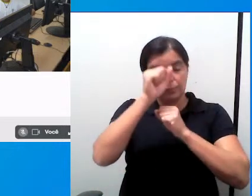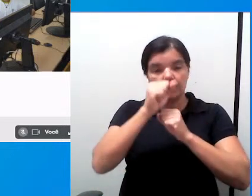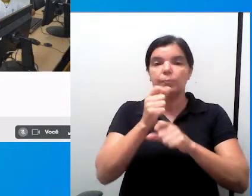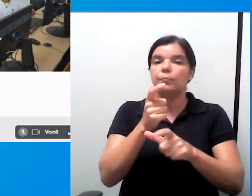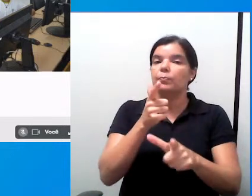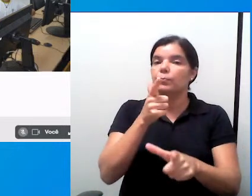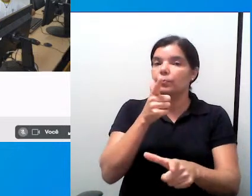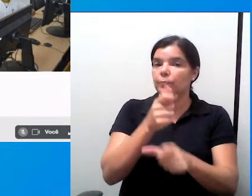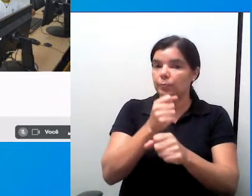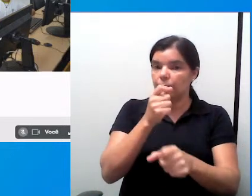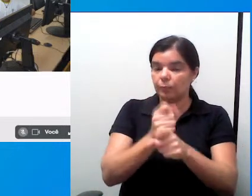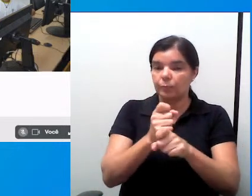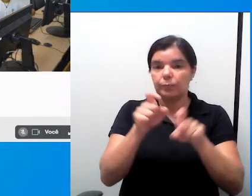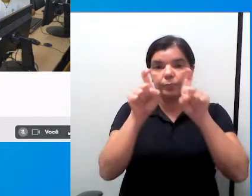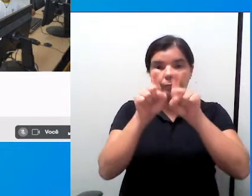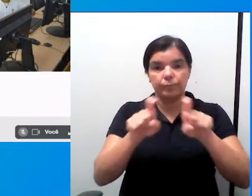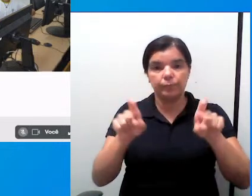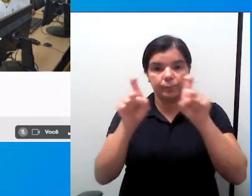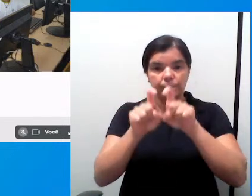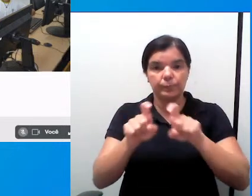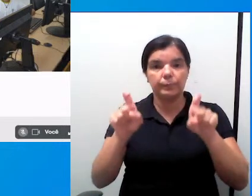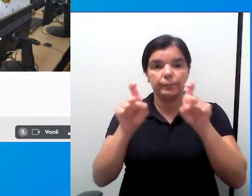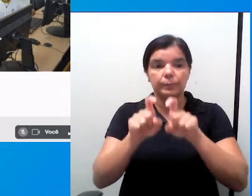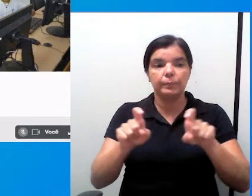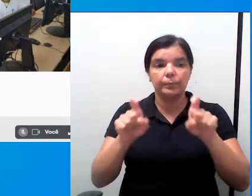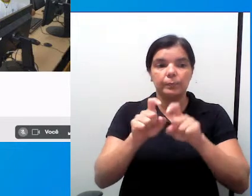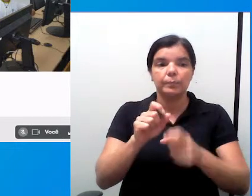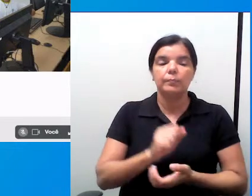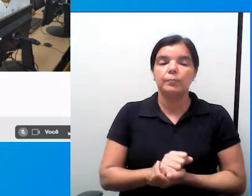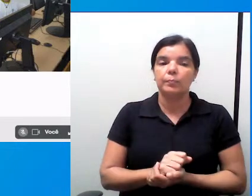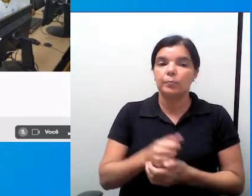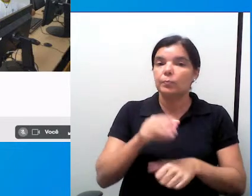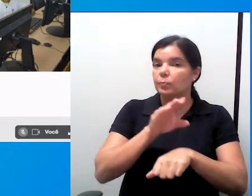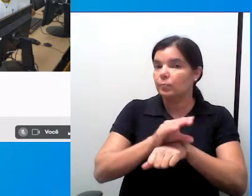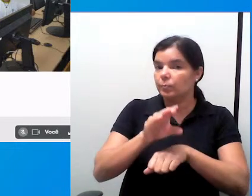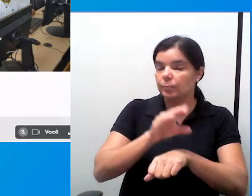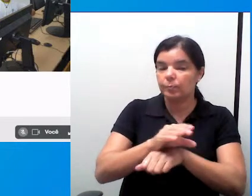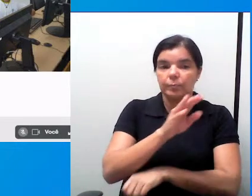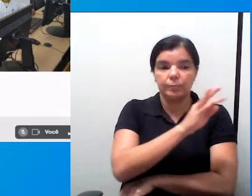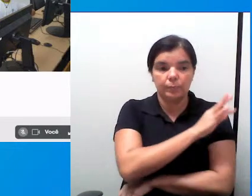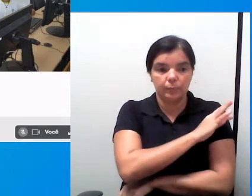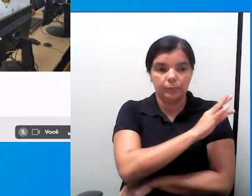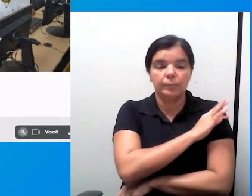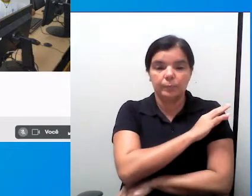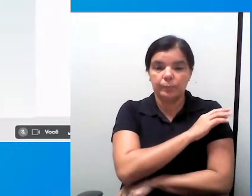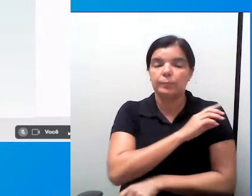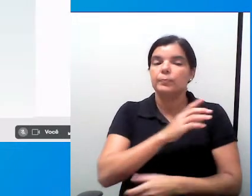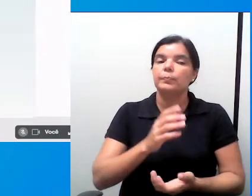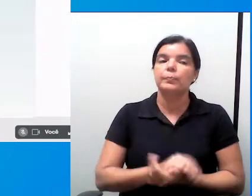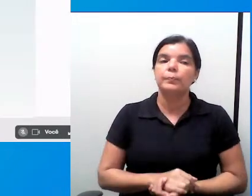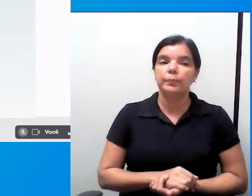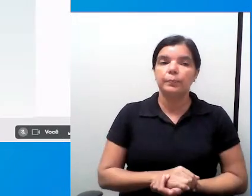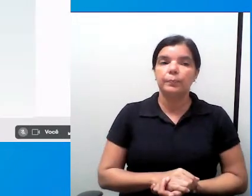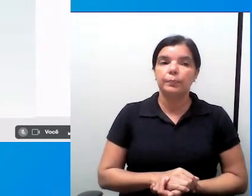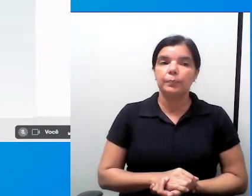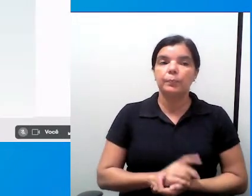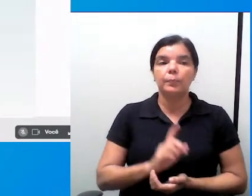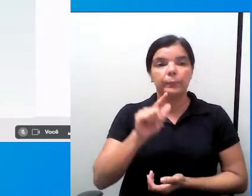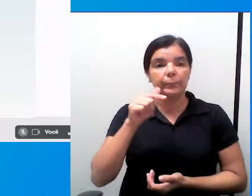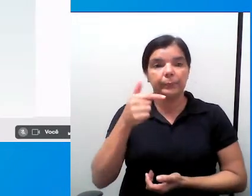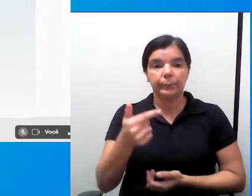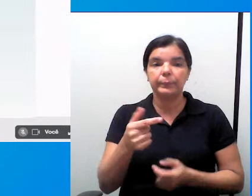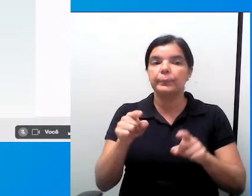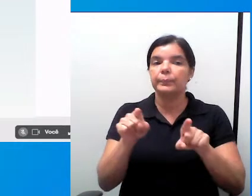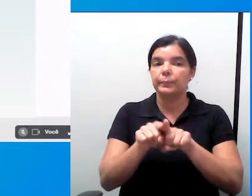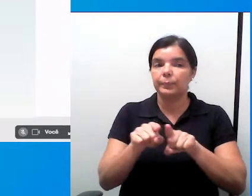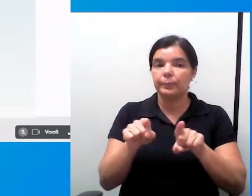de programação, mesmo não fazendo um curso técnico em informática. Uma outra ação que a